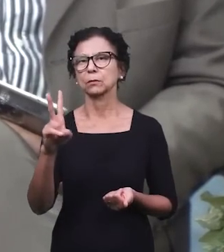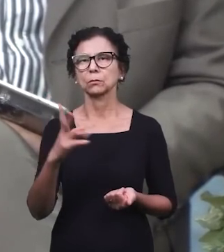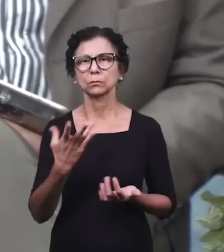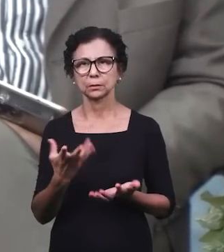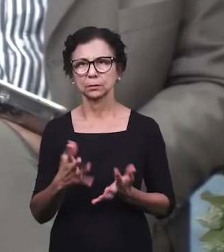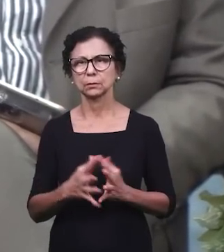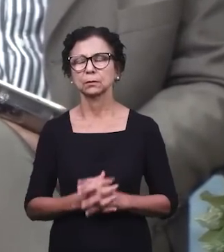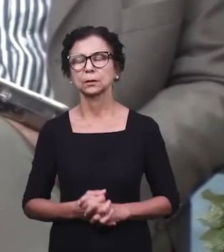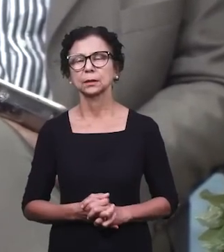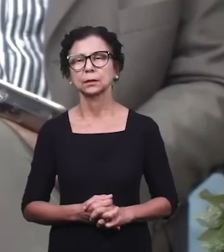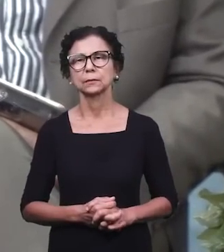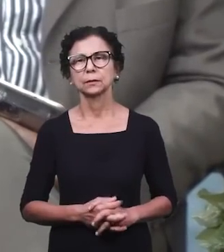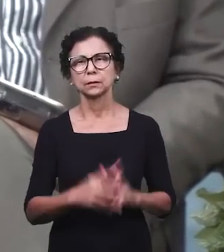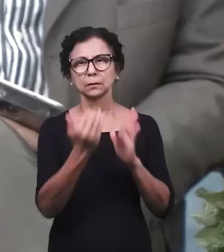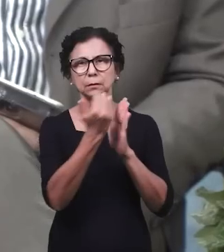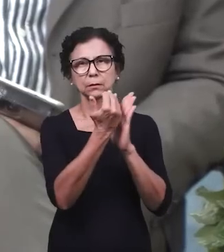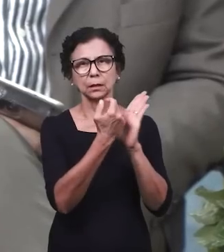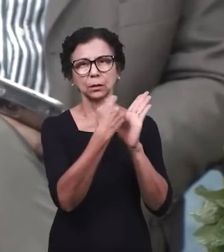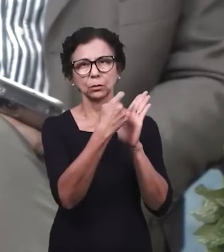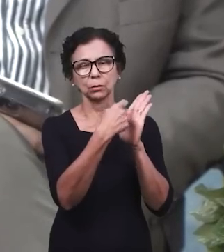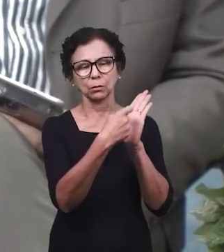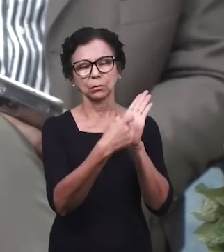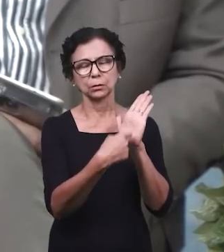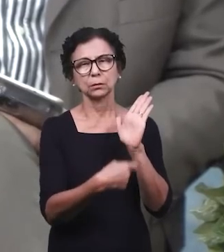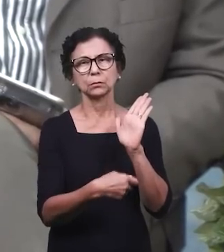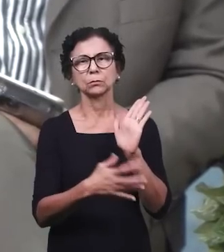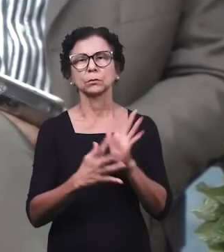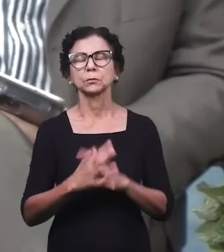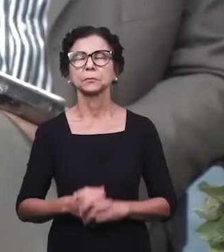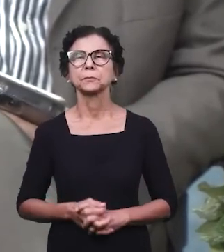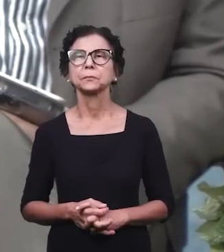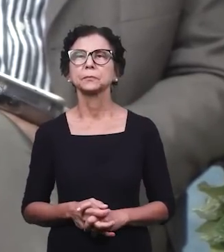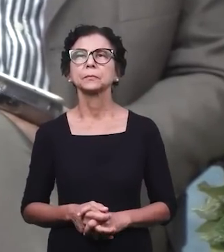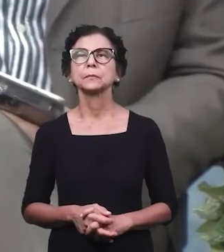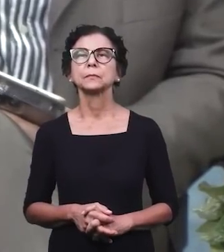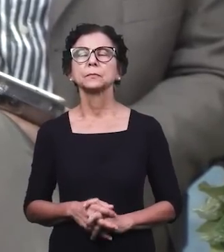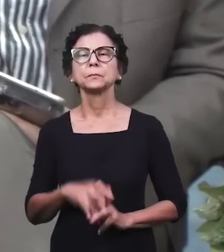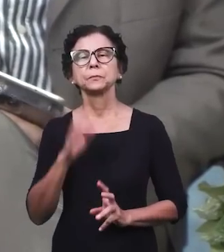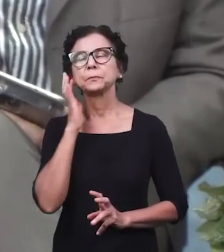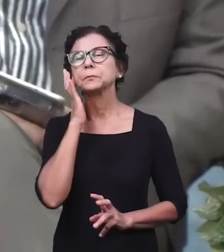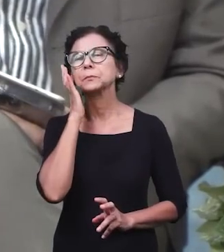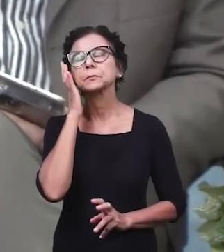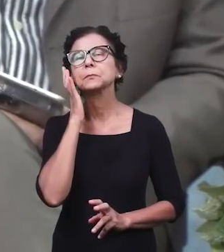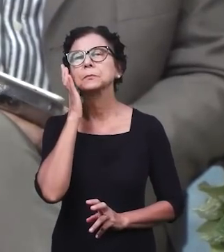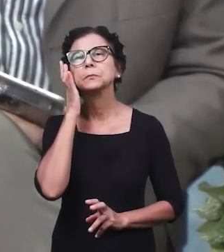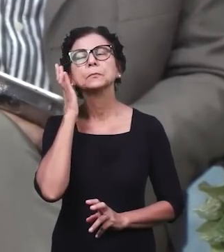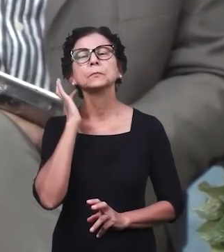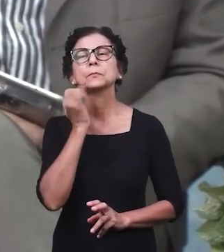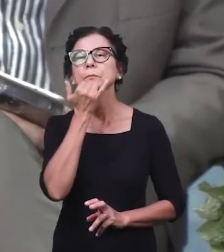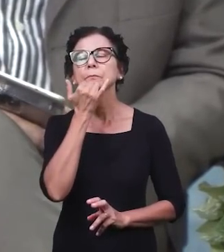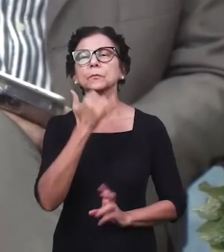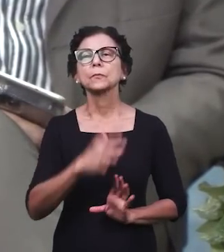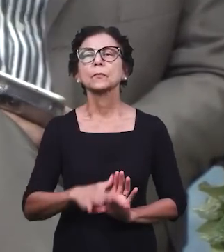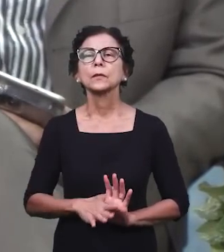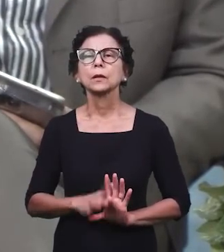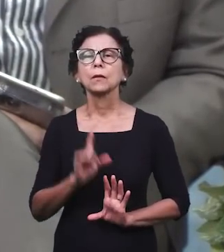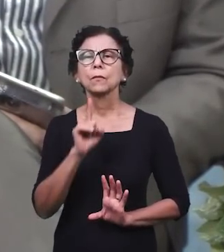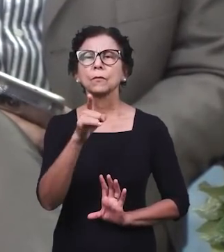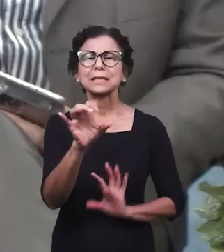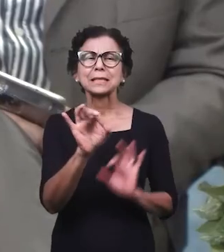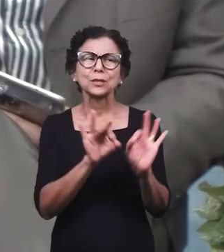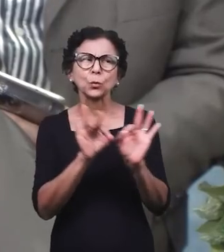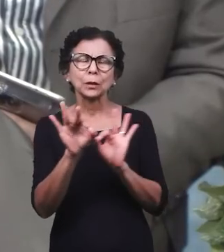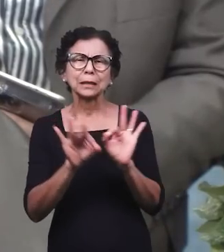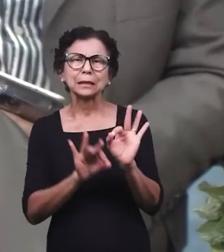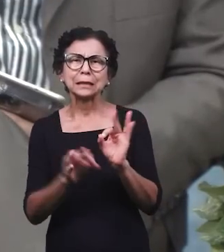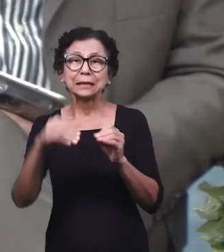fazem aqueles que edificam, né? Em vão trabalham os que edificam. Você faz o seu planejamento, você se organiza, você trabalha dentro